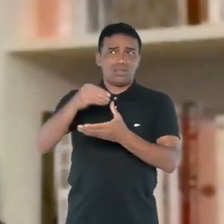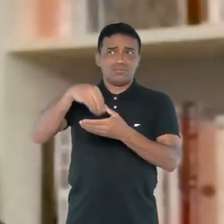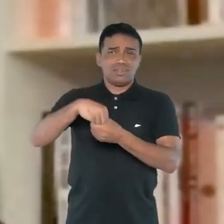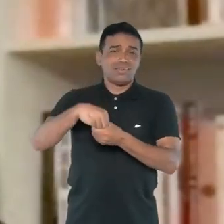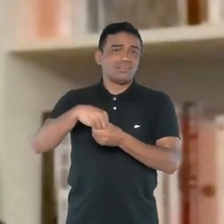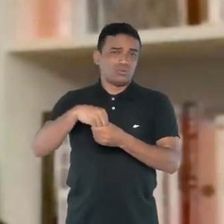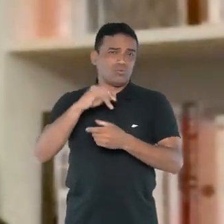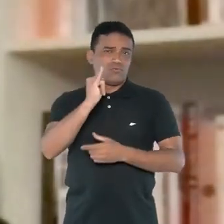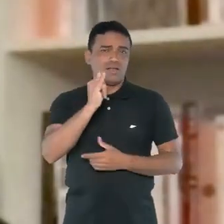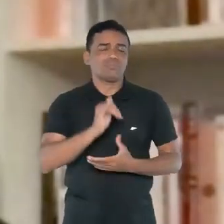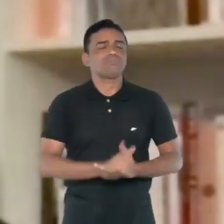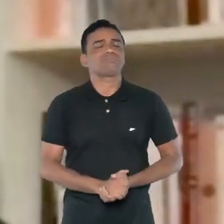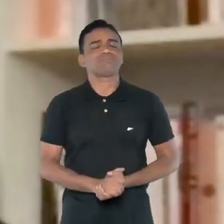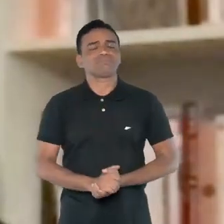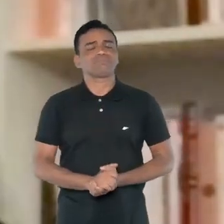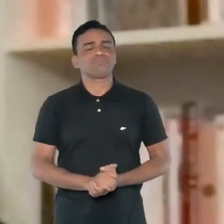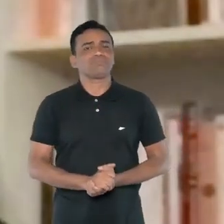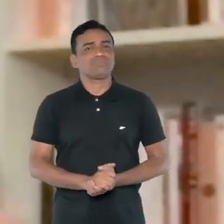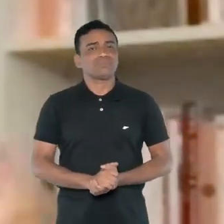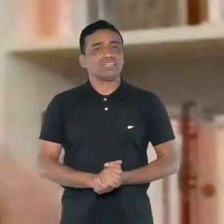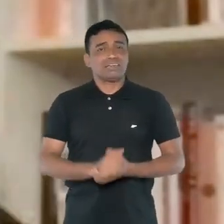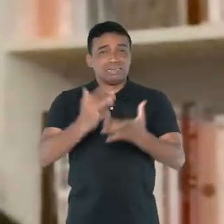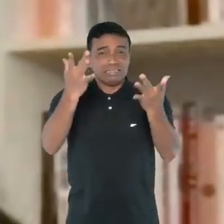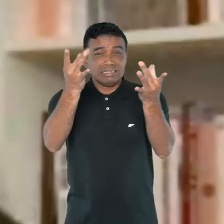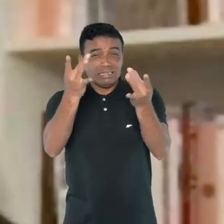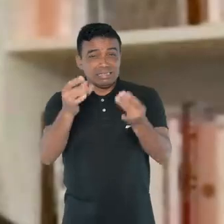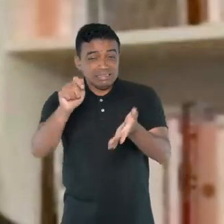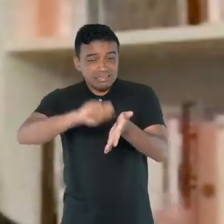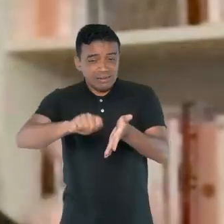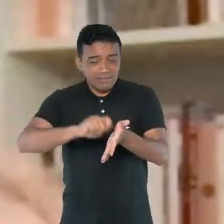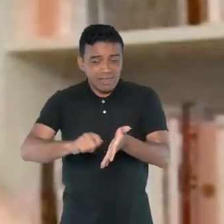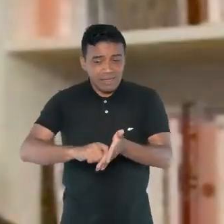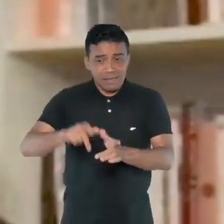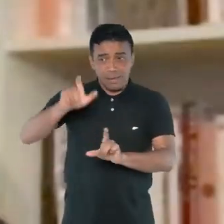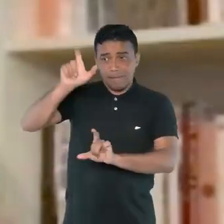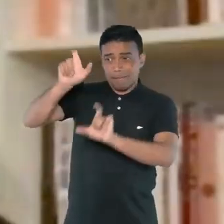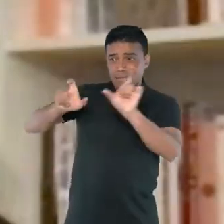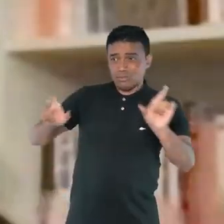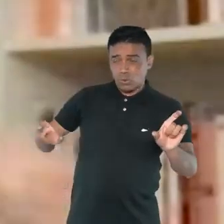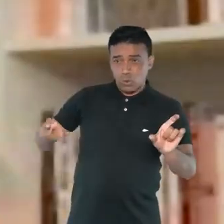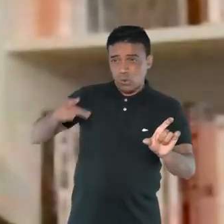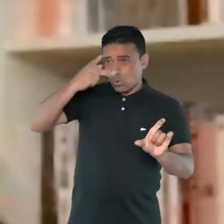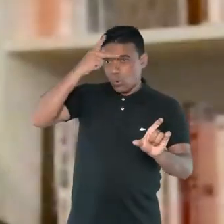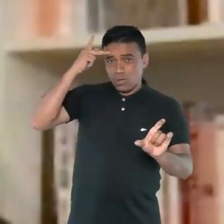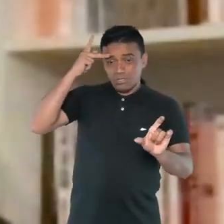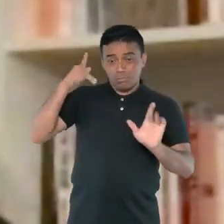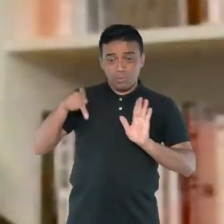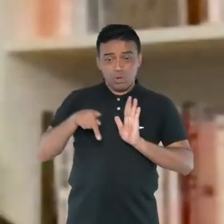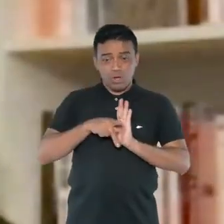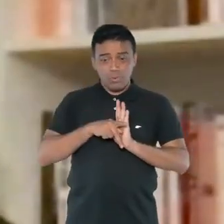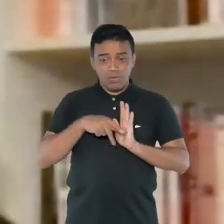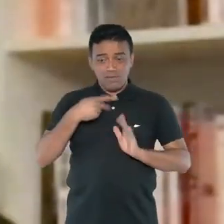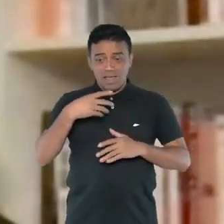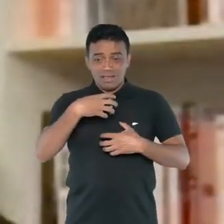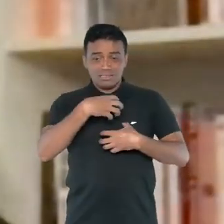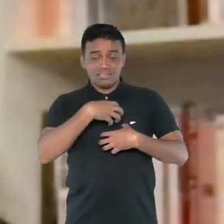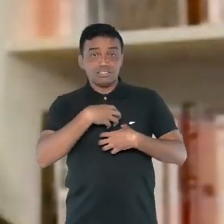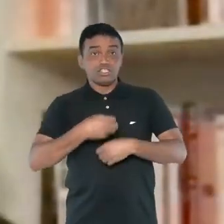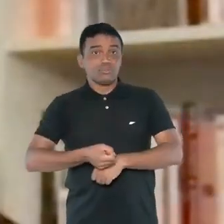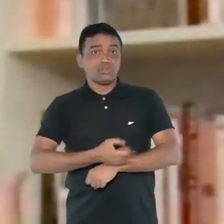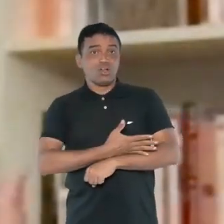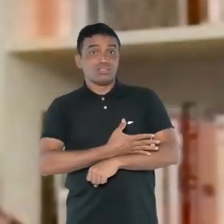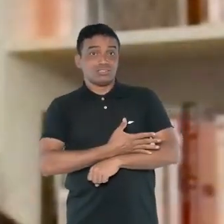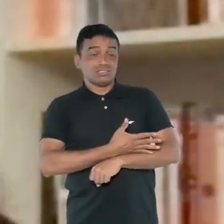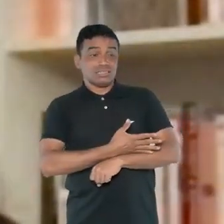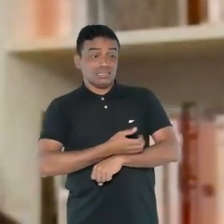menos o seguinte: escrever sobre os outros para falar sobre nós e escrever sobre